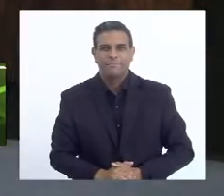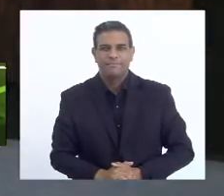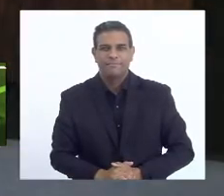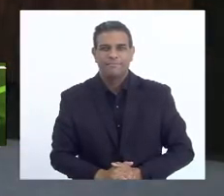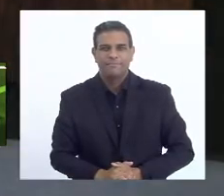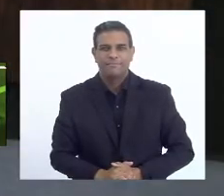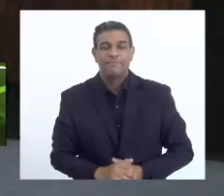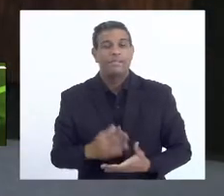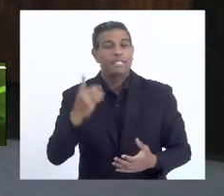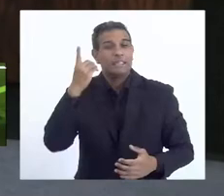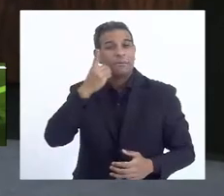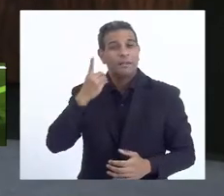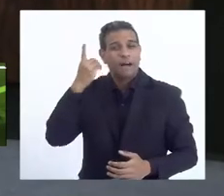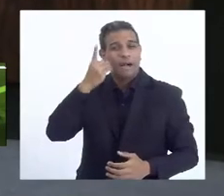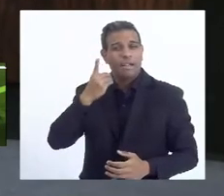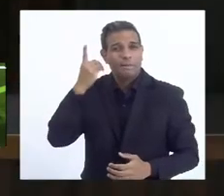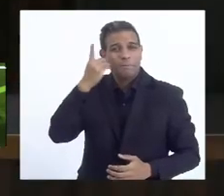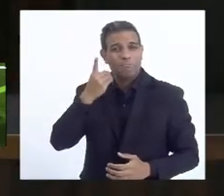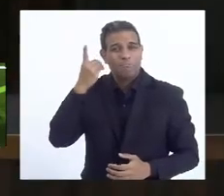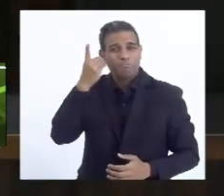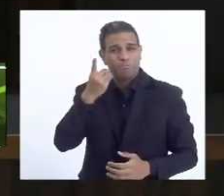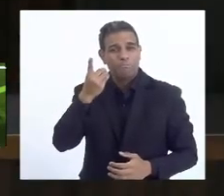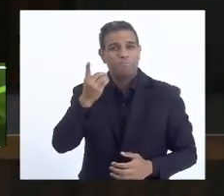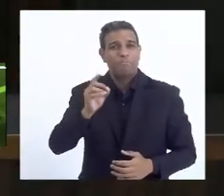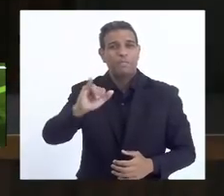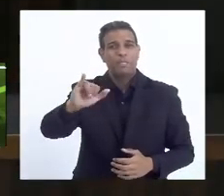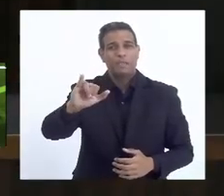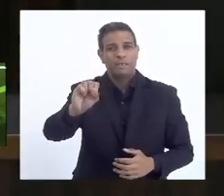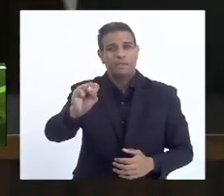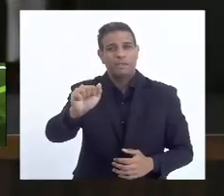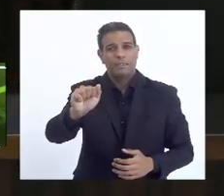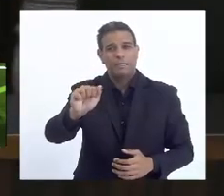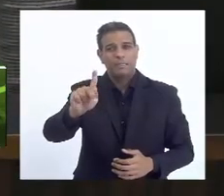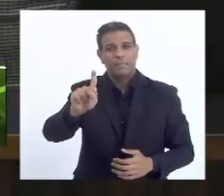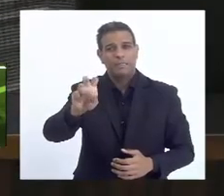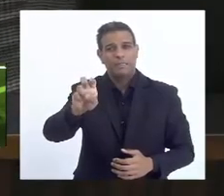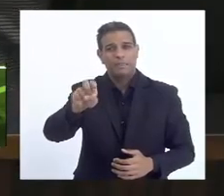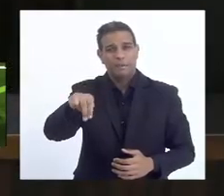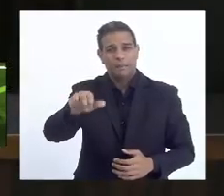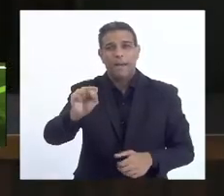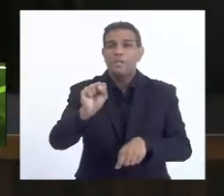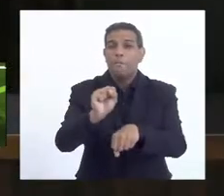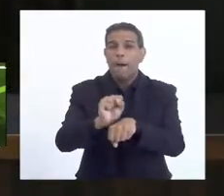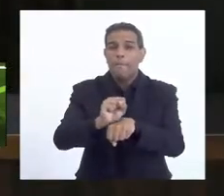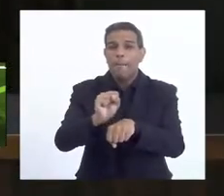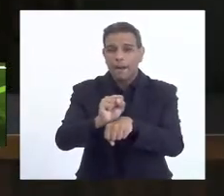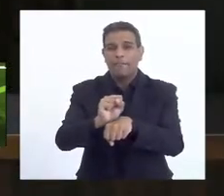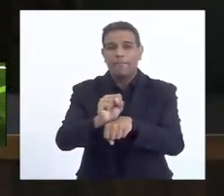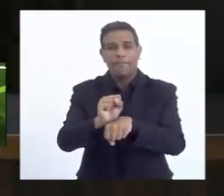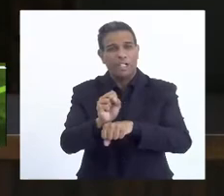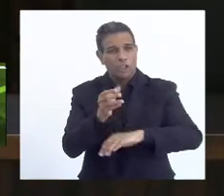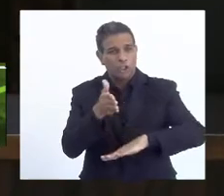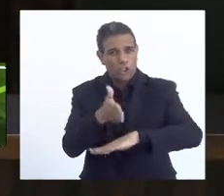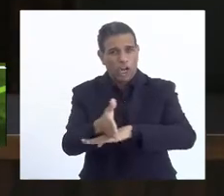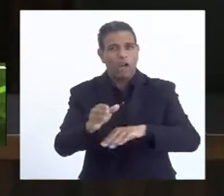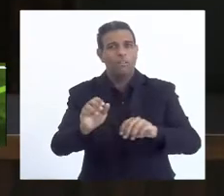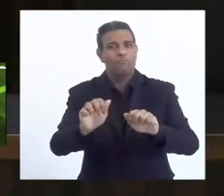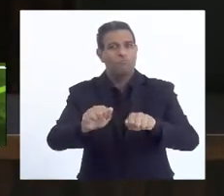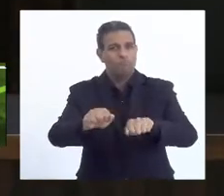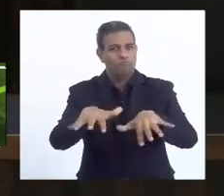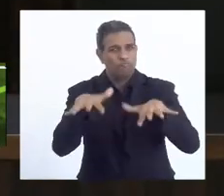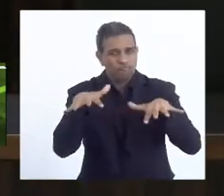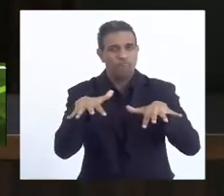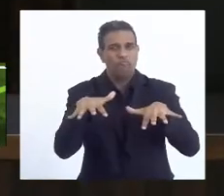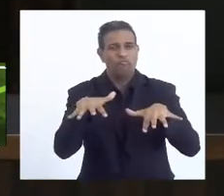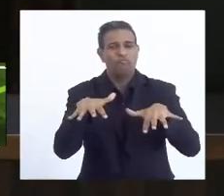A deputada Isa Pena, nós estamos ainda aguardando chegar, mas já temos